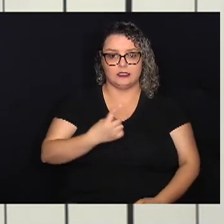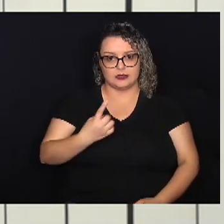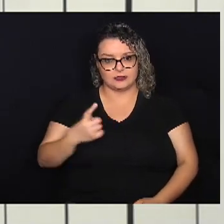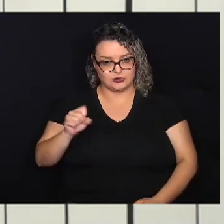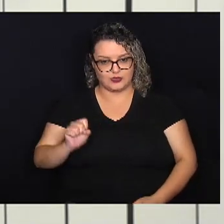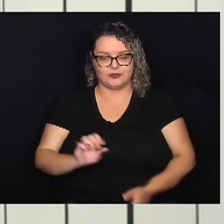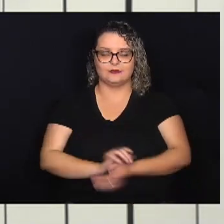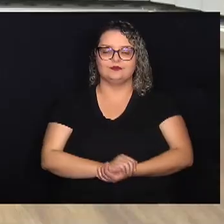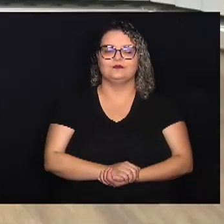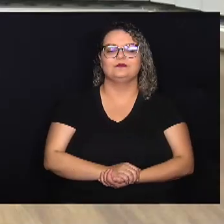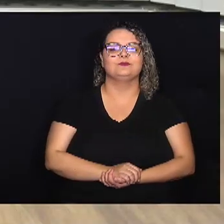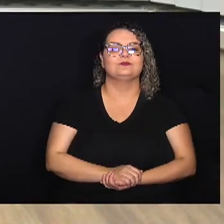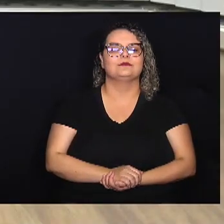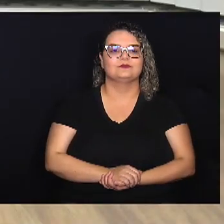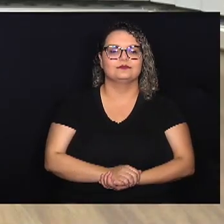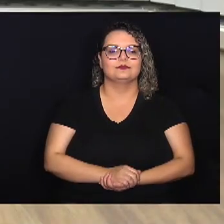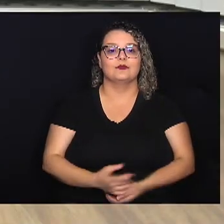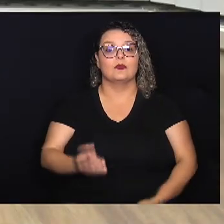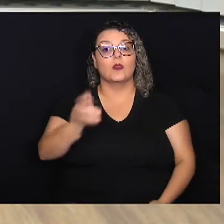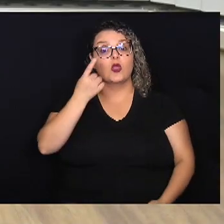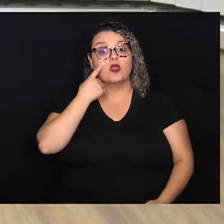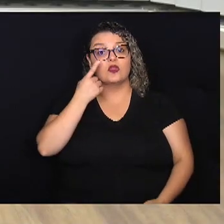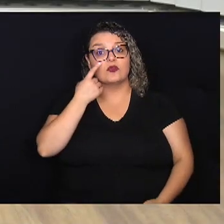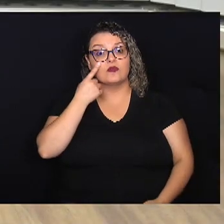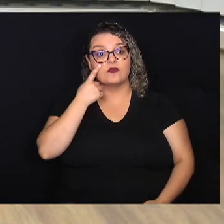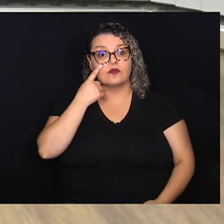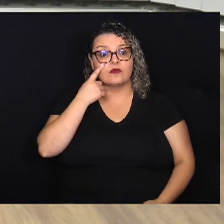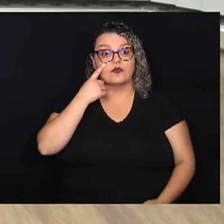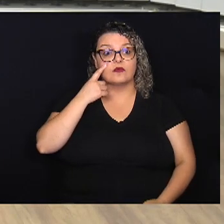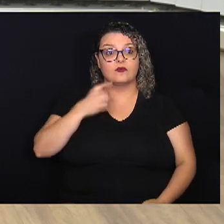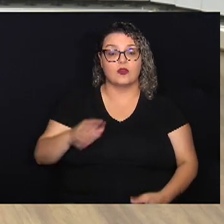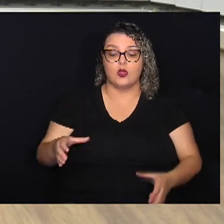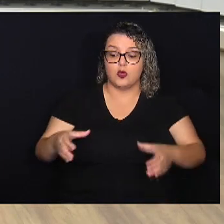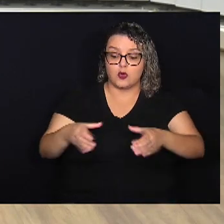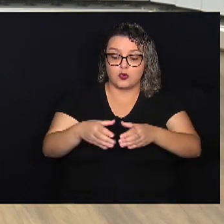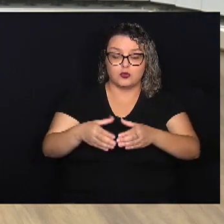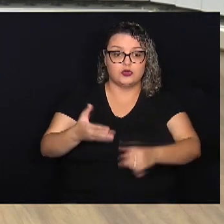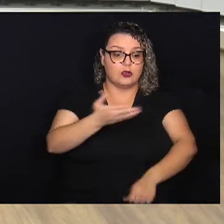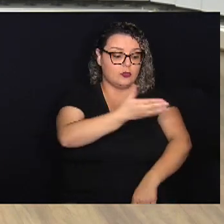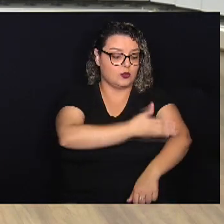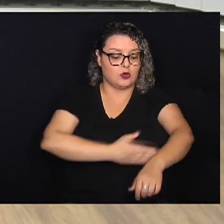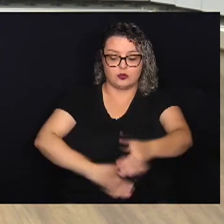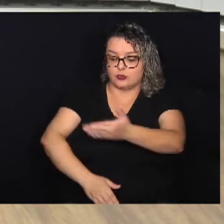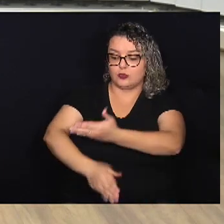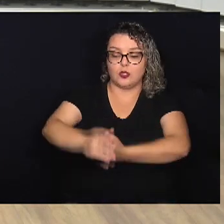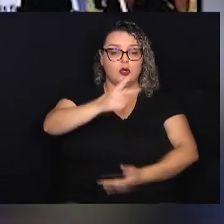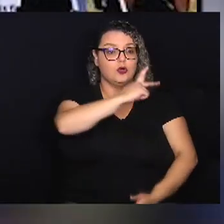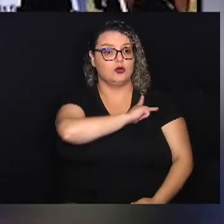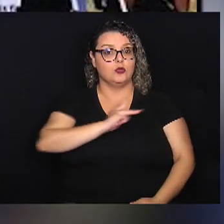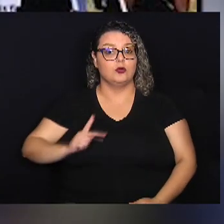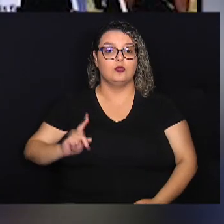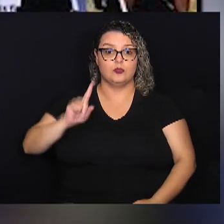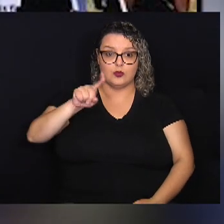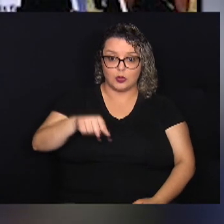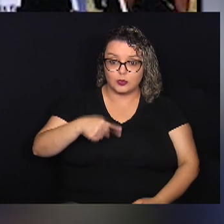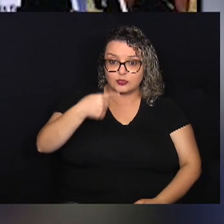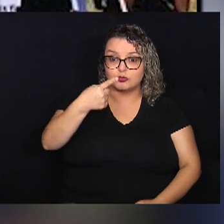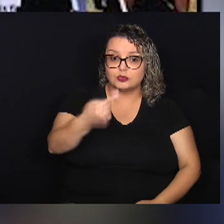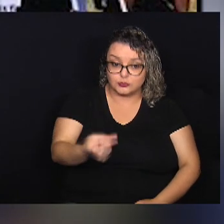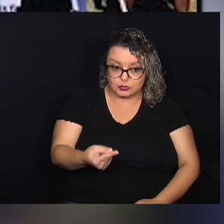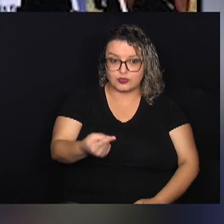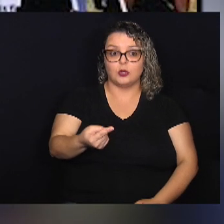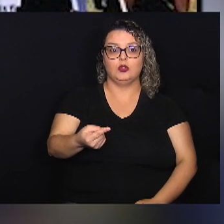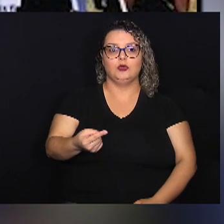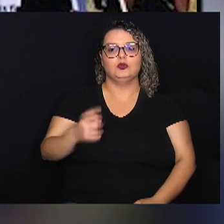118. E olha só, o time de amputados da Ponte Preta participa no próximo domingo, às